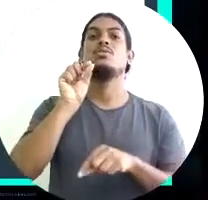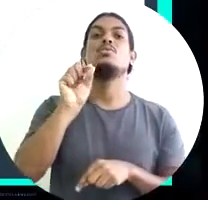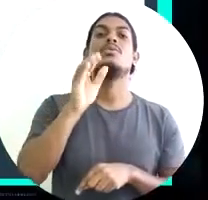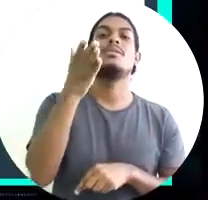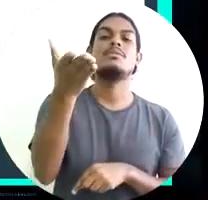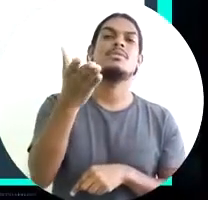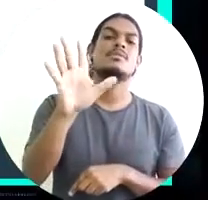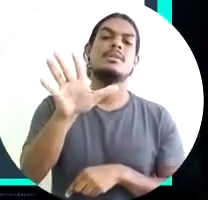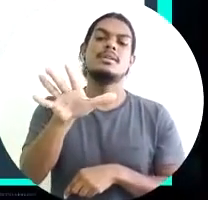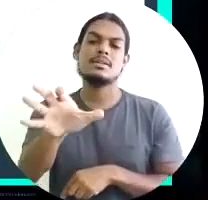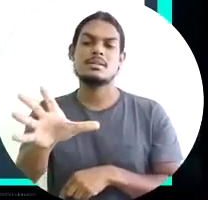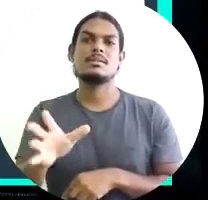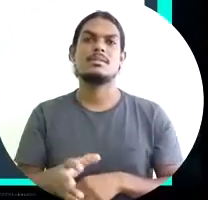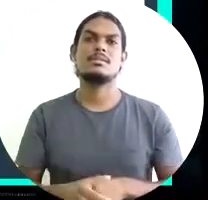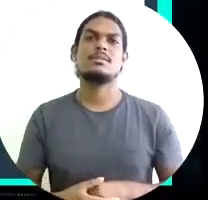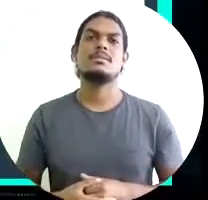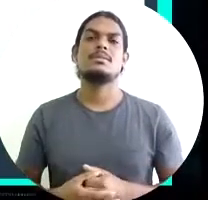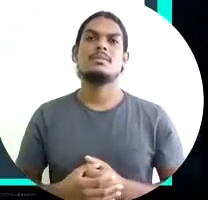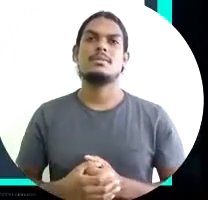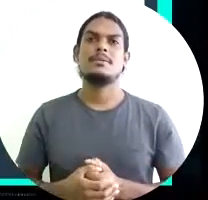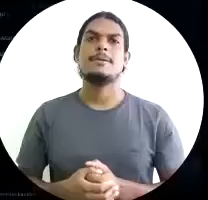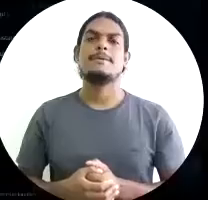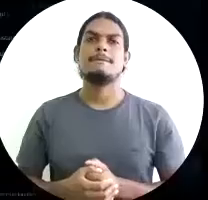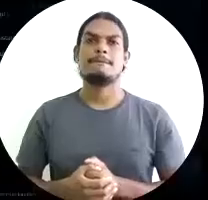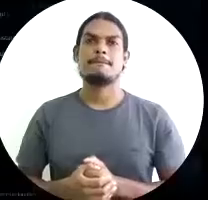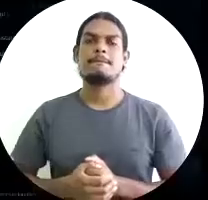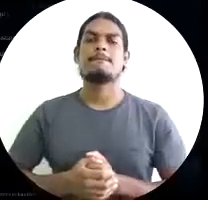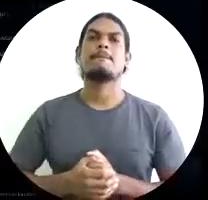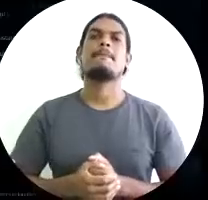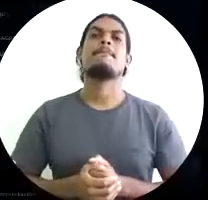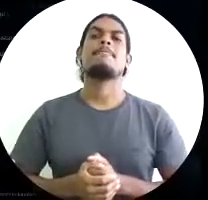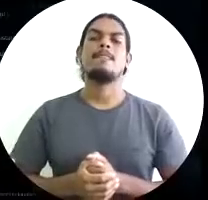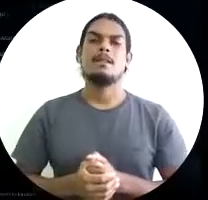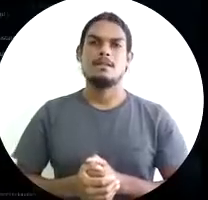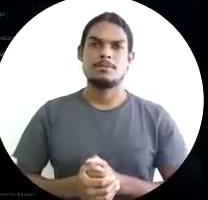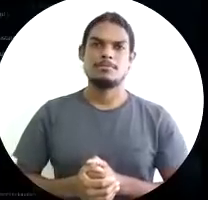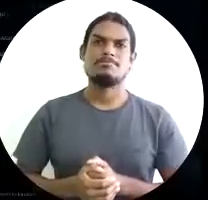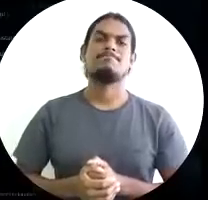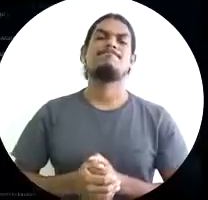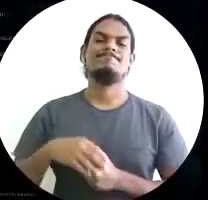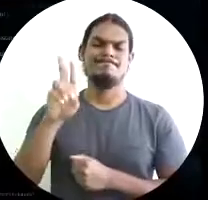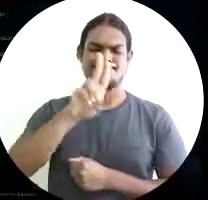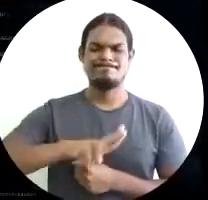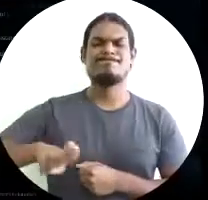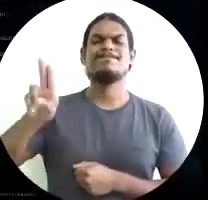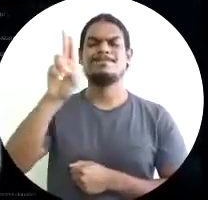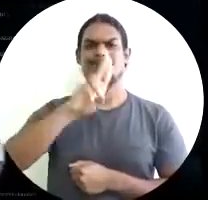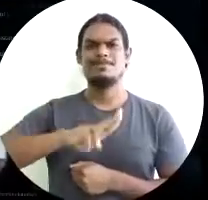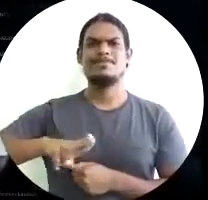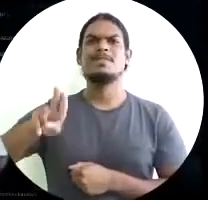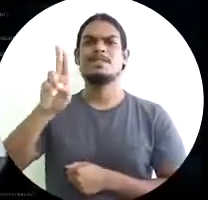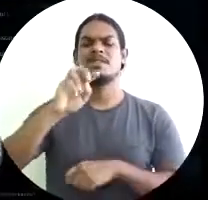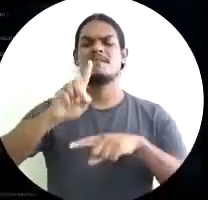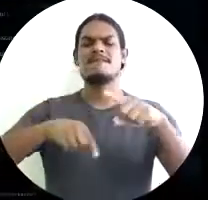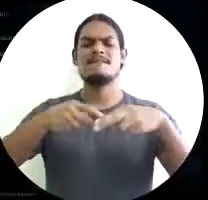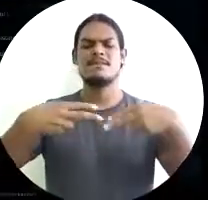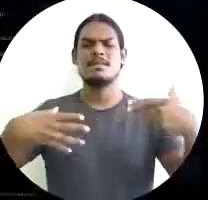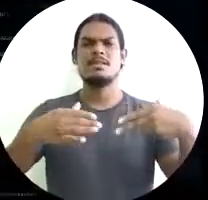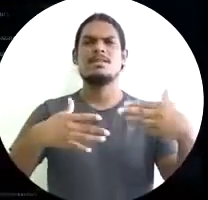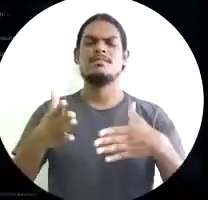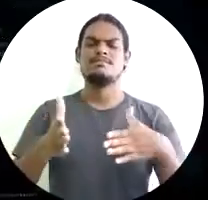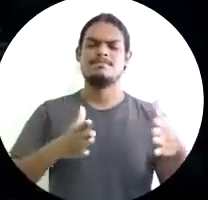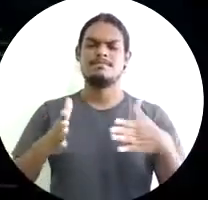vai apertar. Então, isso daí é muito utilizado em ferramentas de acessibilidade e você deve dar uma